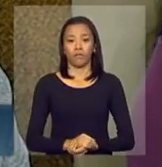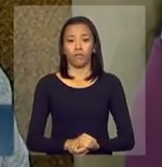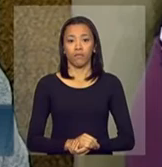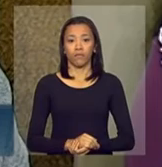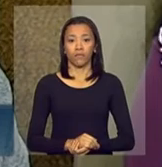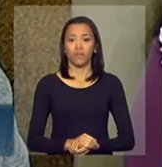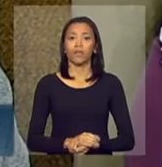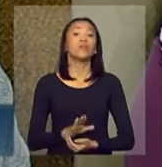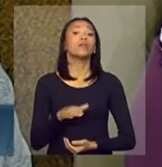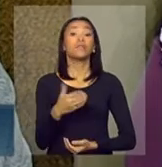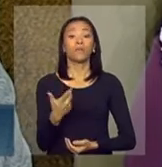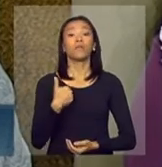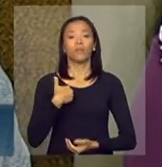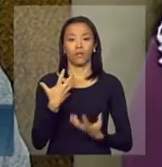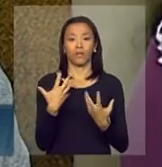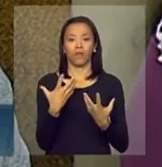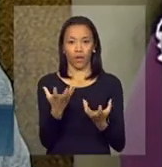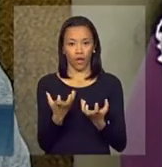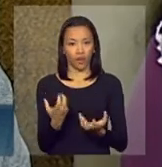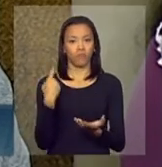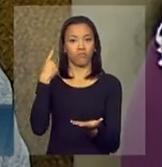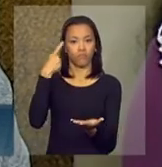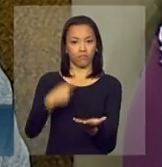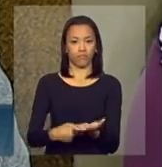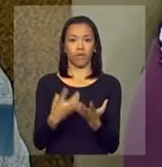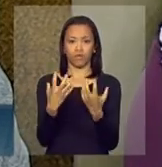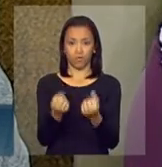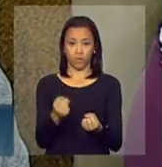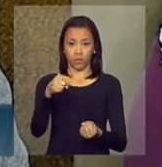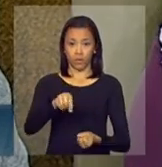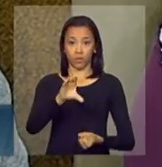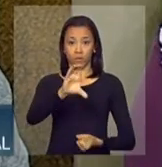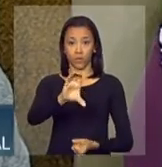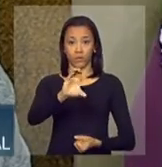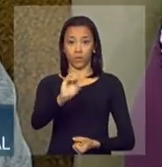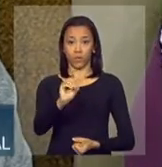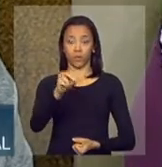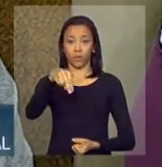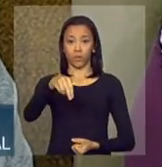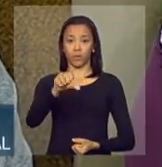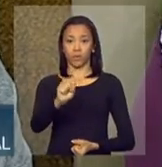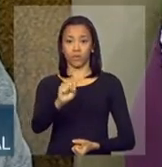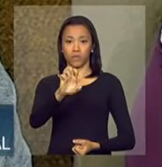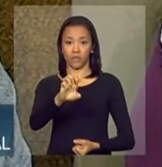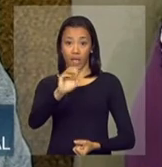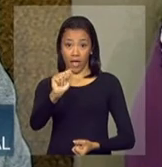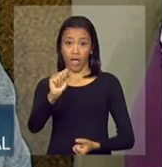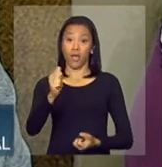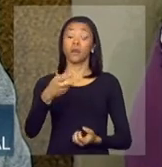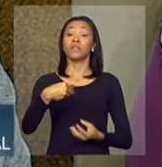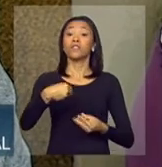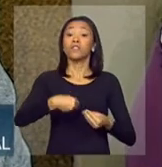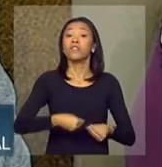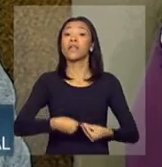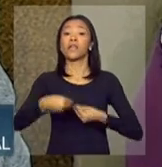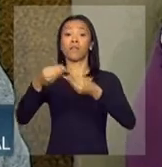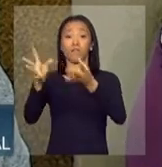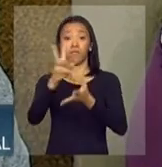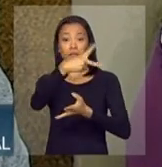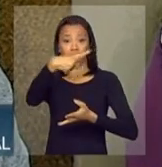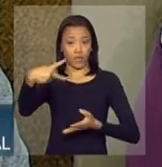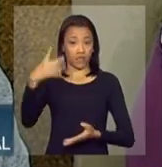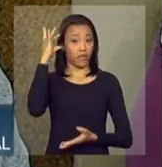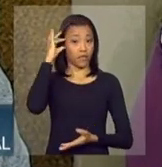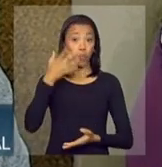E eu quero assumir na plenária do Conselho o compromisso de enviar à presidenta da República uma